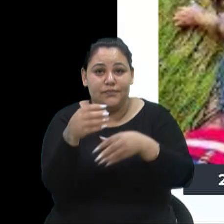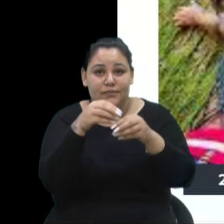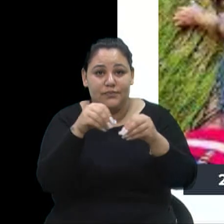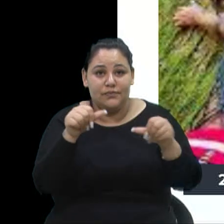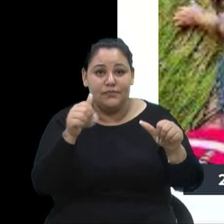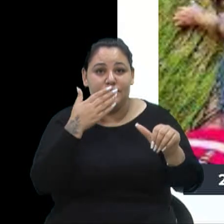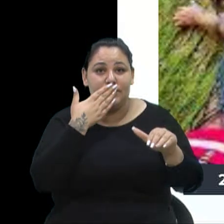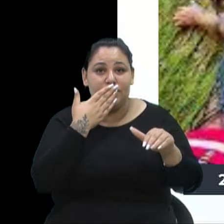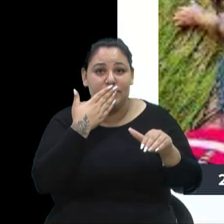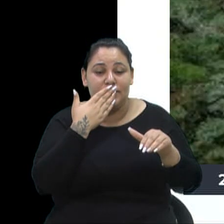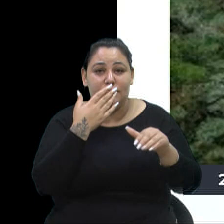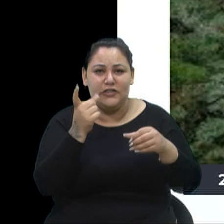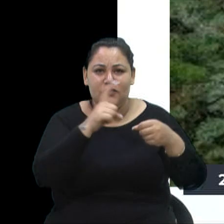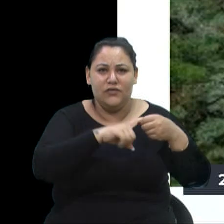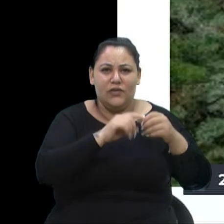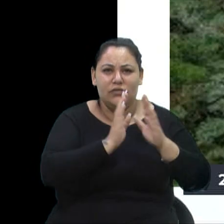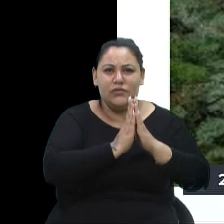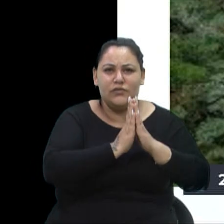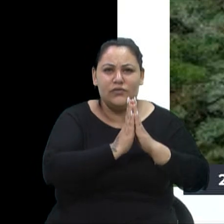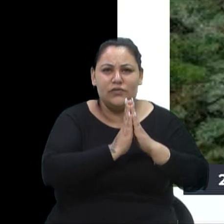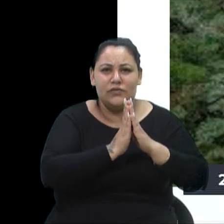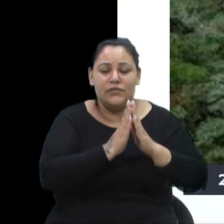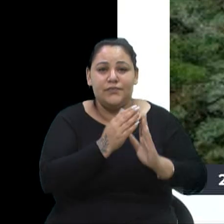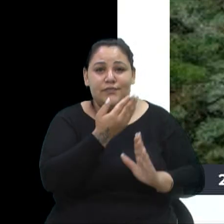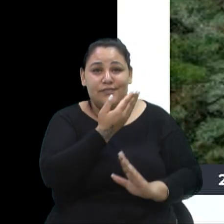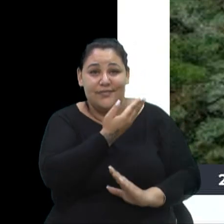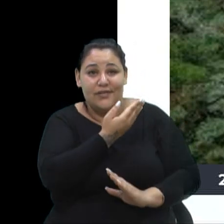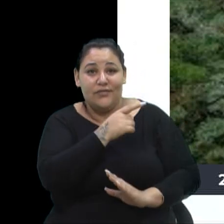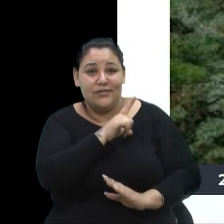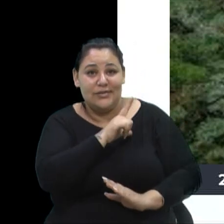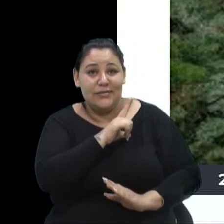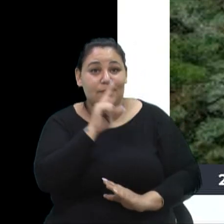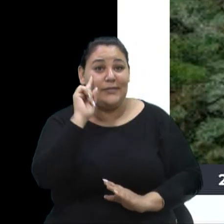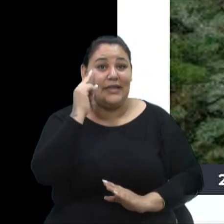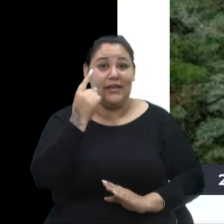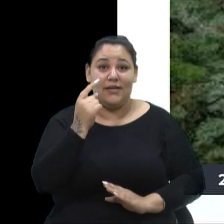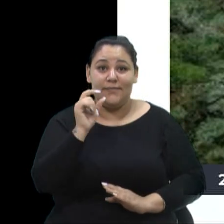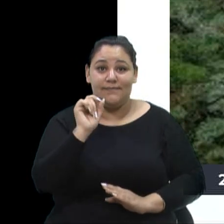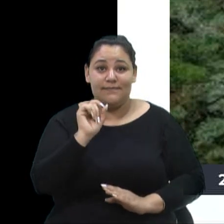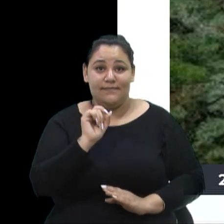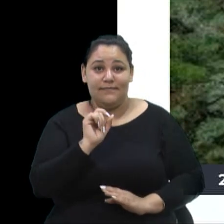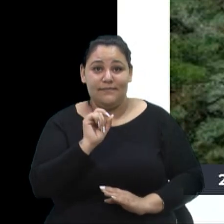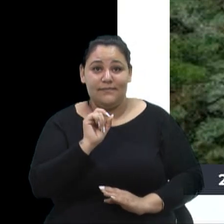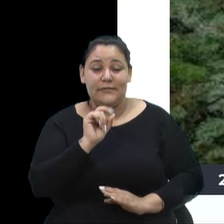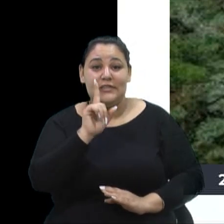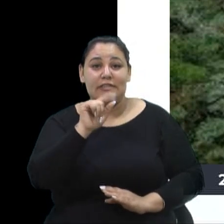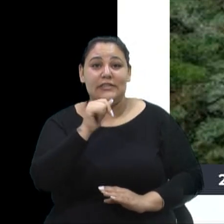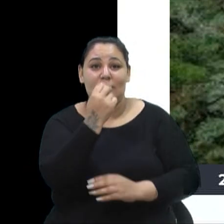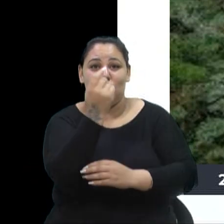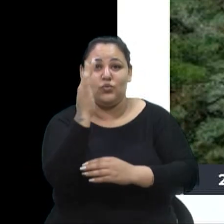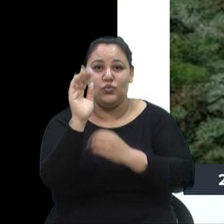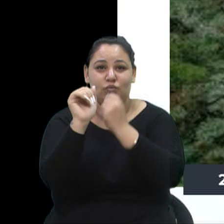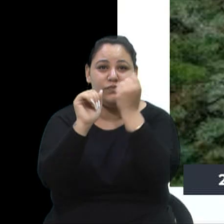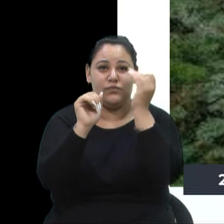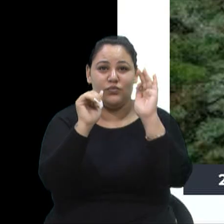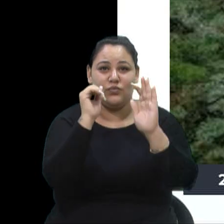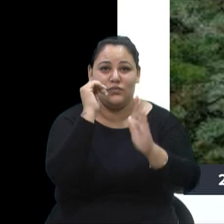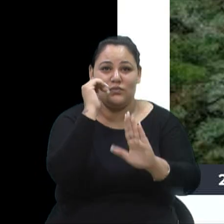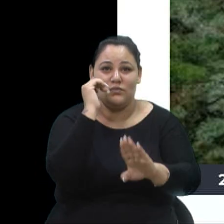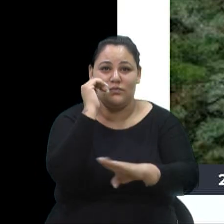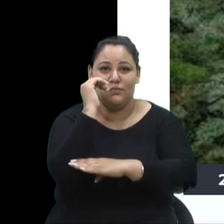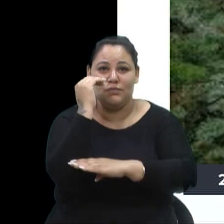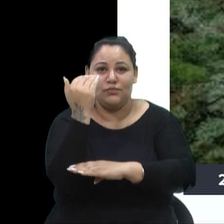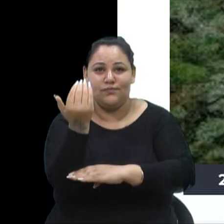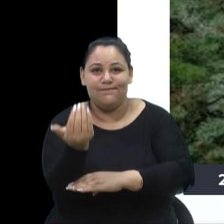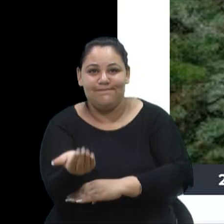Aí vocês... Volta um pouquinho, por favor. Aí vocês têm uma ideia do que é o desmatamento ilegal em terras